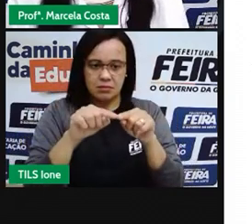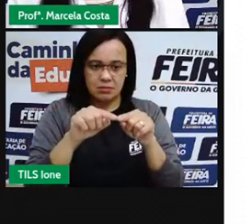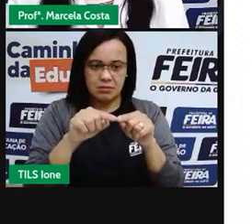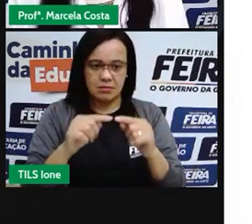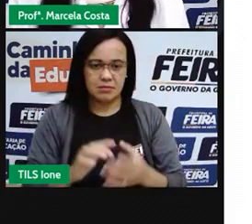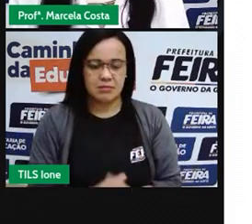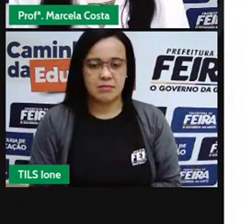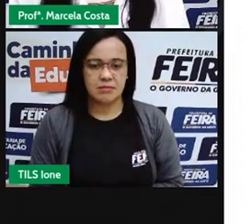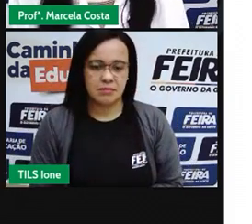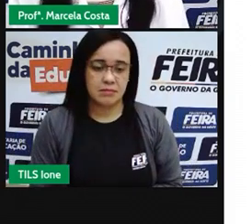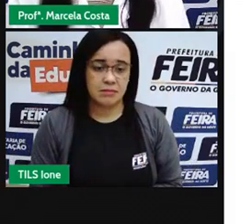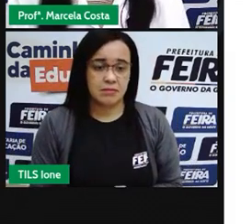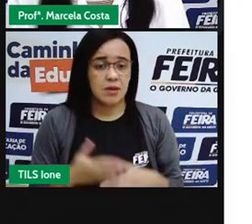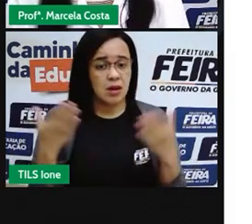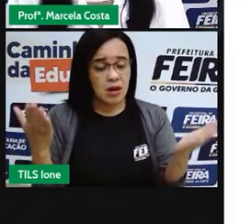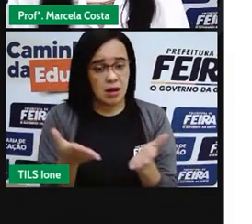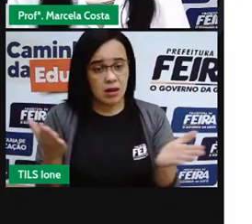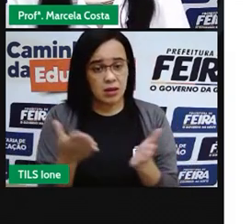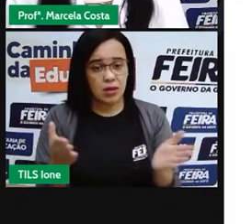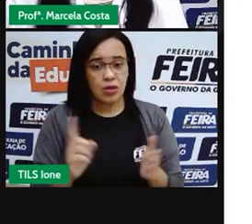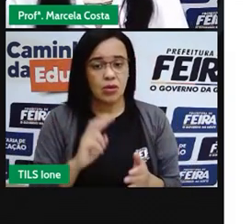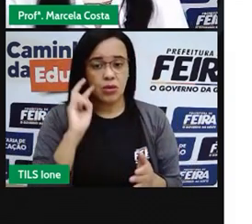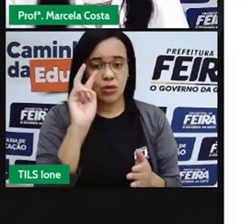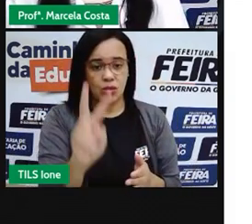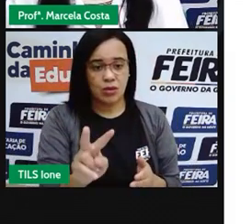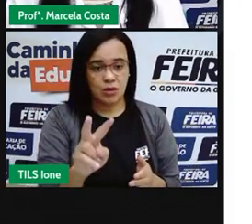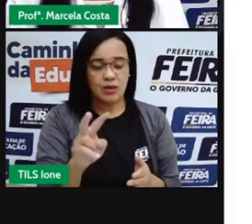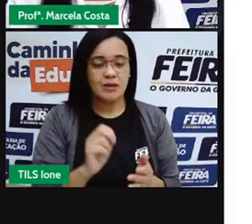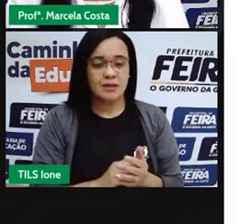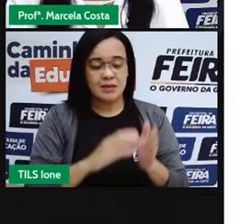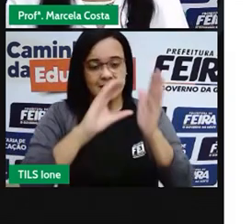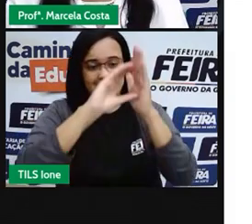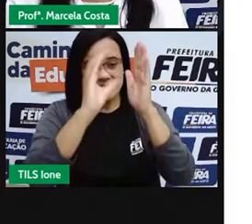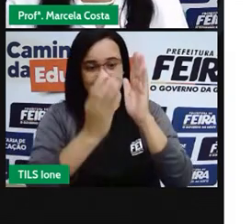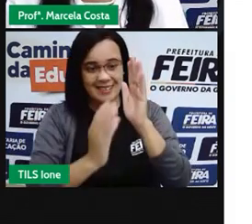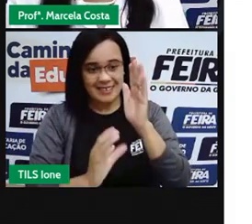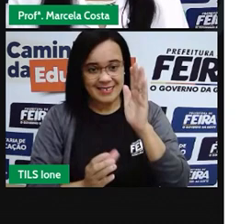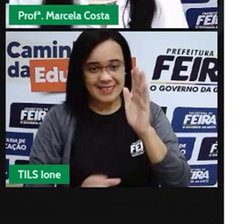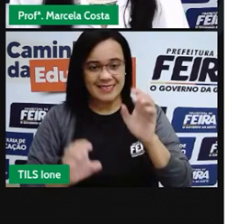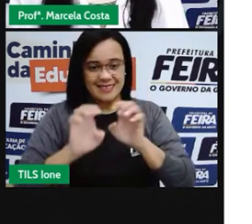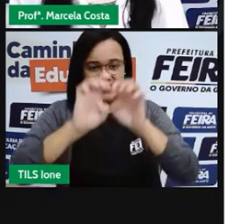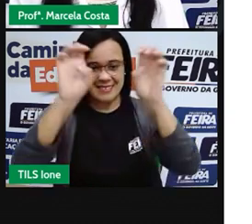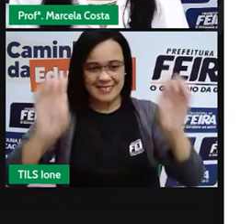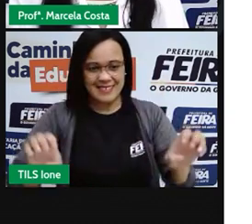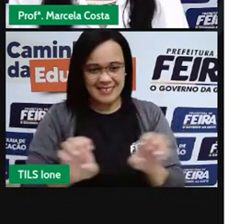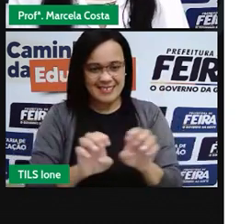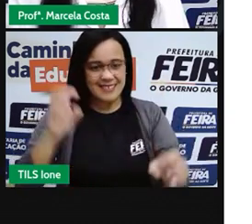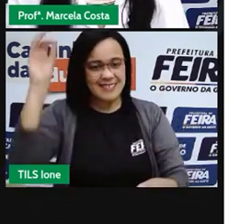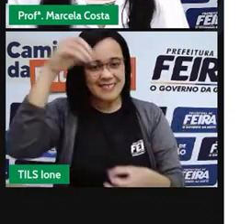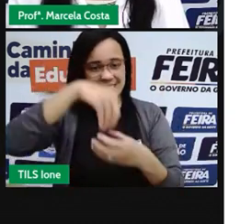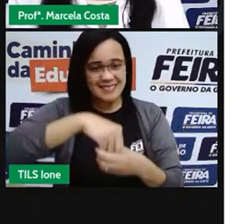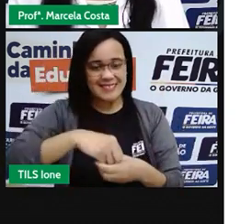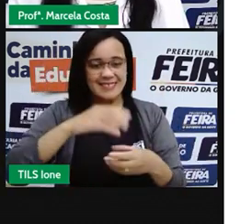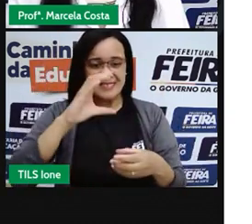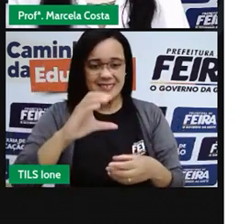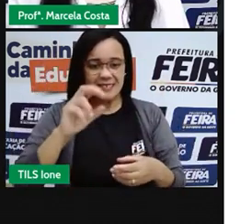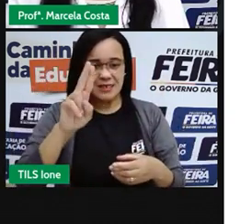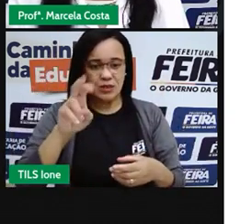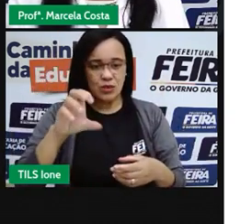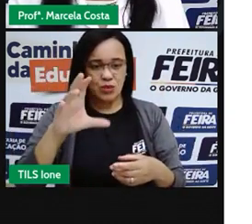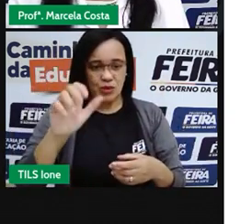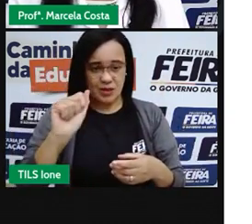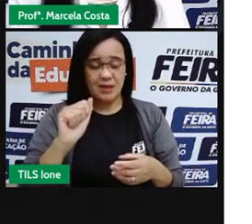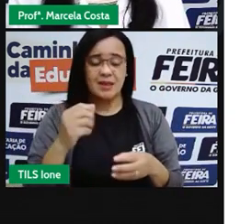Agora, vejam aqui as características da estrutura do casarão, né,